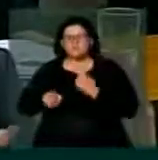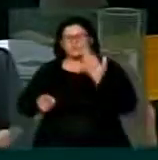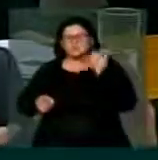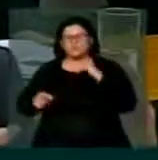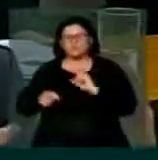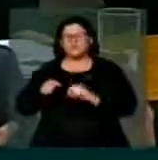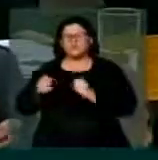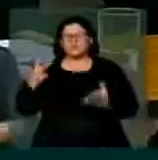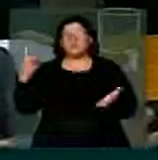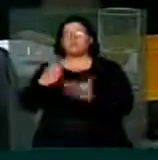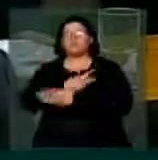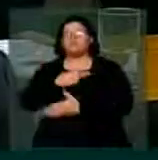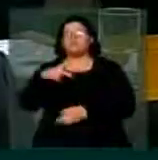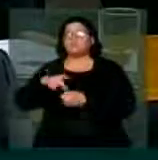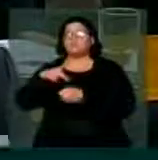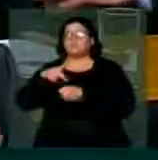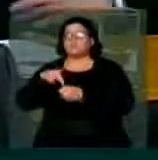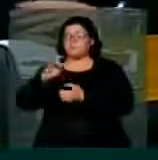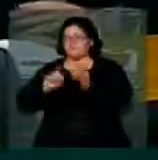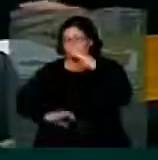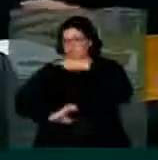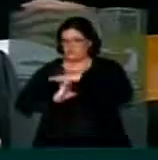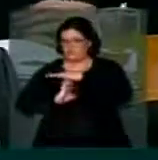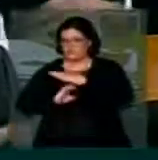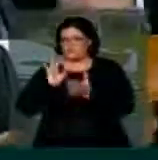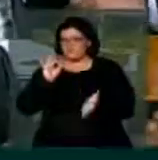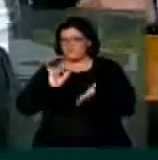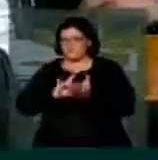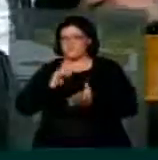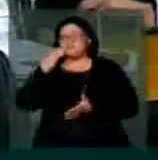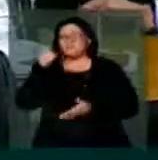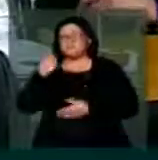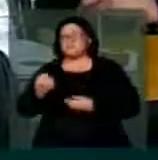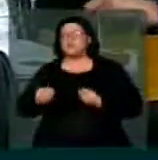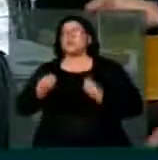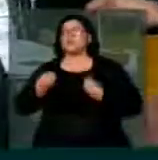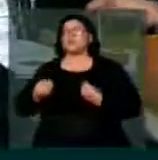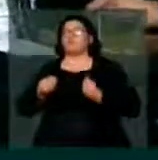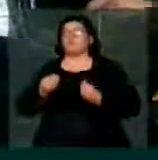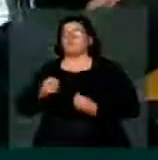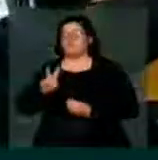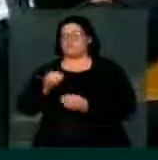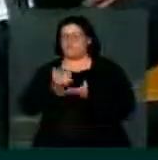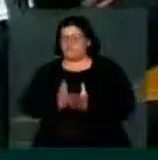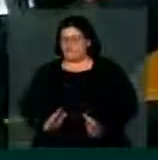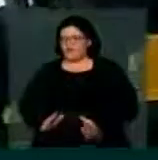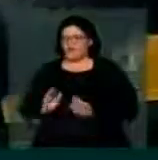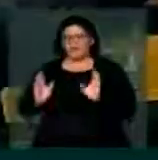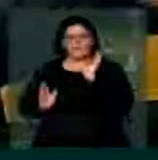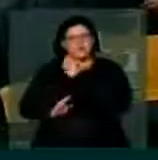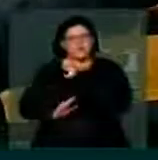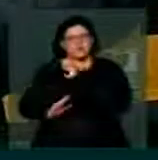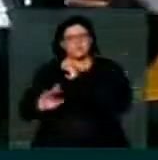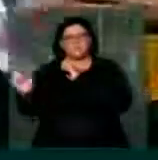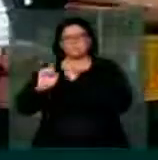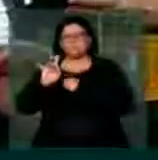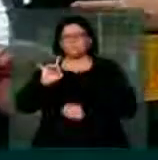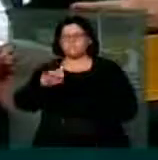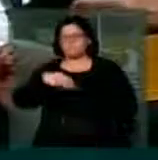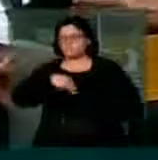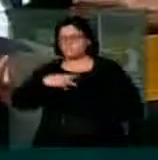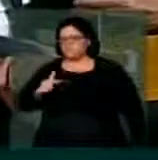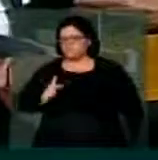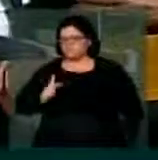da Petrobras e saber como é que nós vamos agir para isso acabar definitivamente. Não só com o Ministério Público, não só a